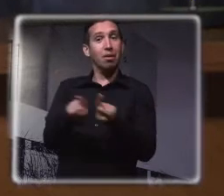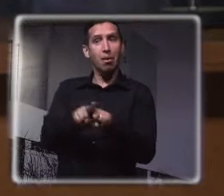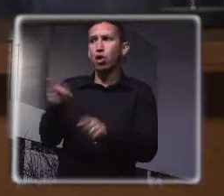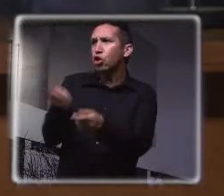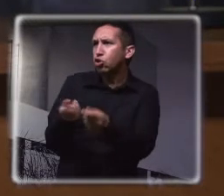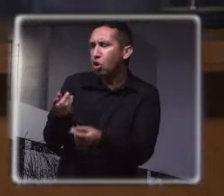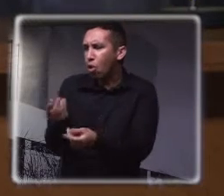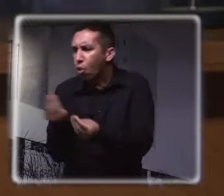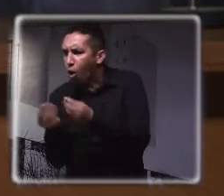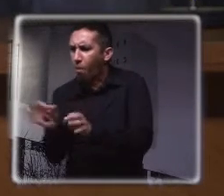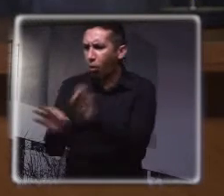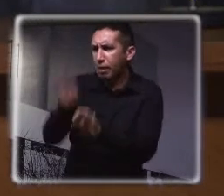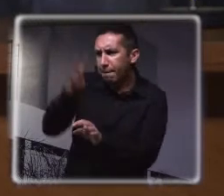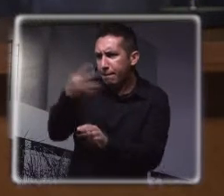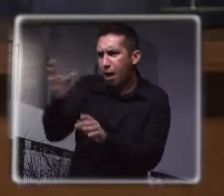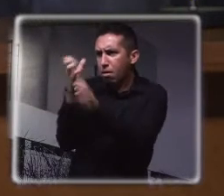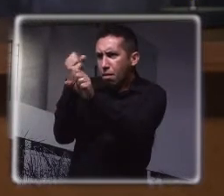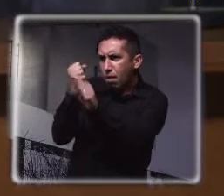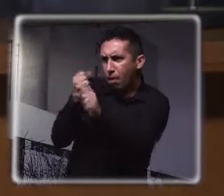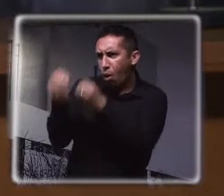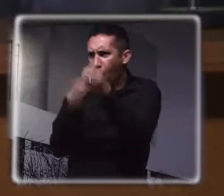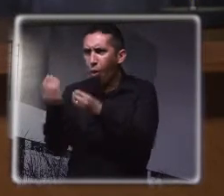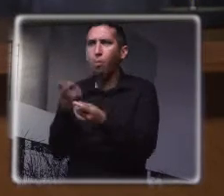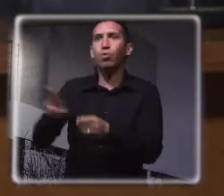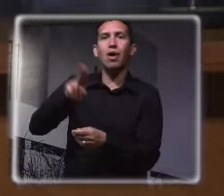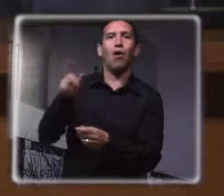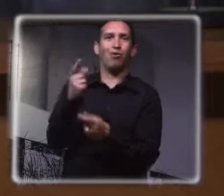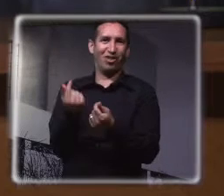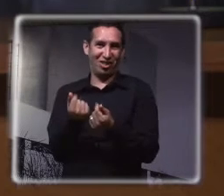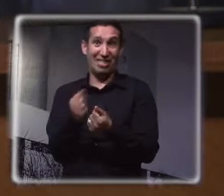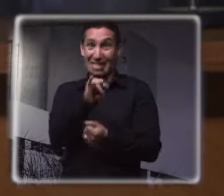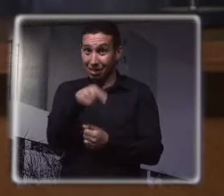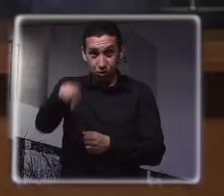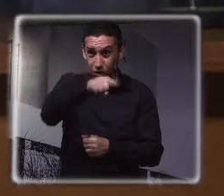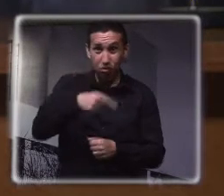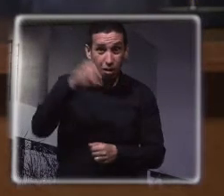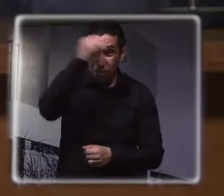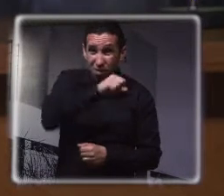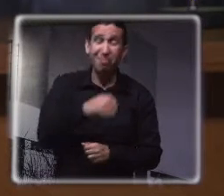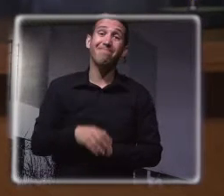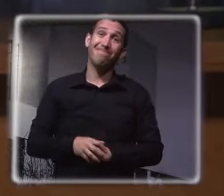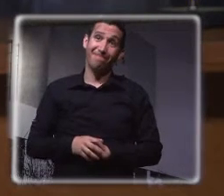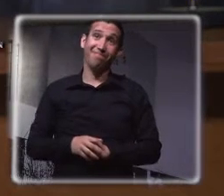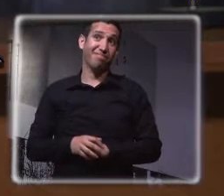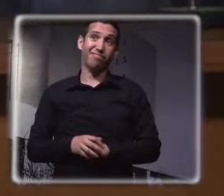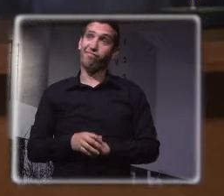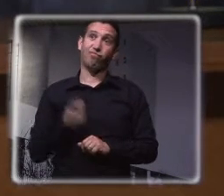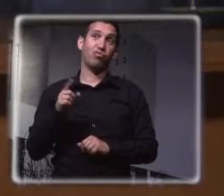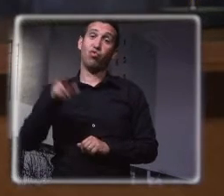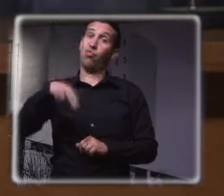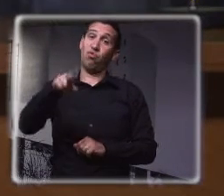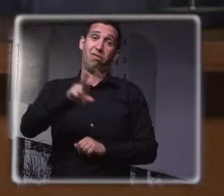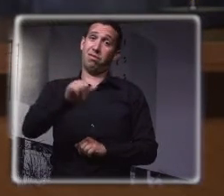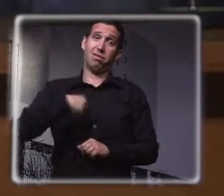finanças, fazer o orçamento doméstico, ensinar a lidar com dinheiro. Se nós não aprendermos isso, nós não seremos nunca um